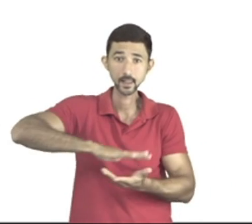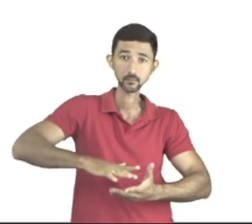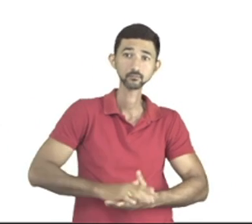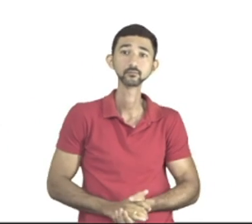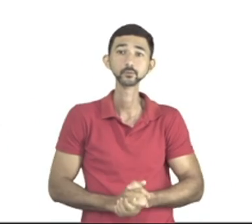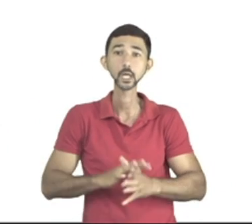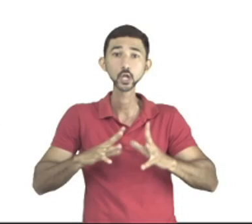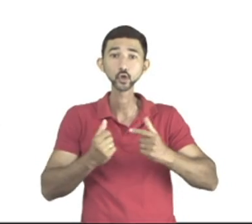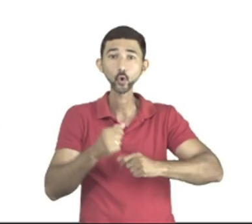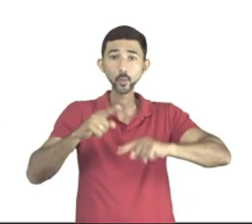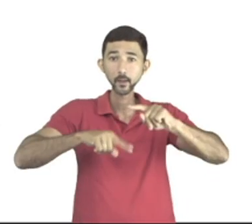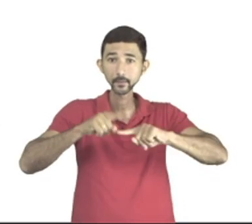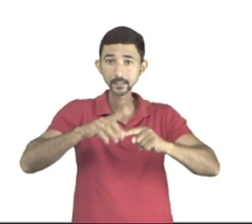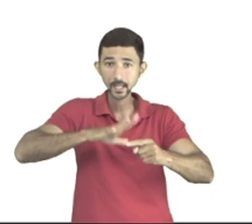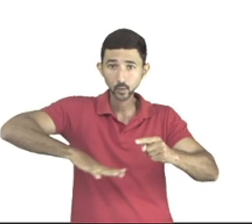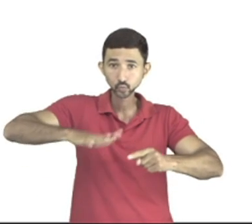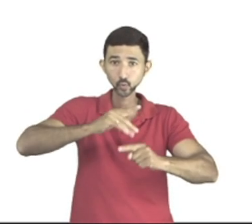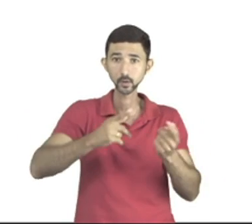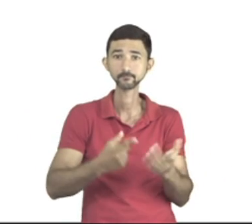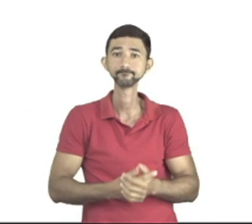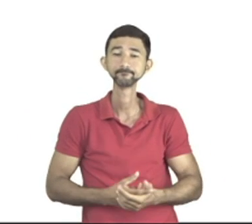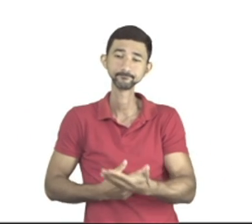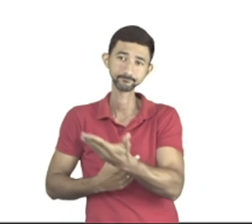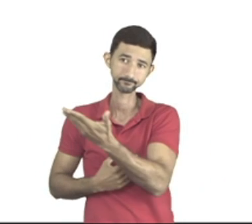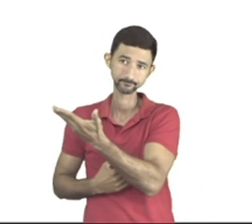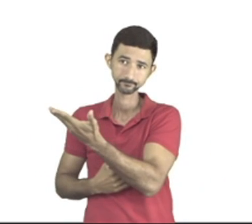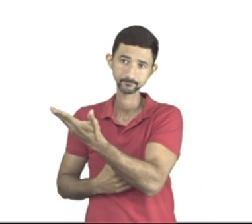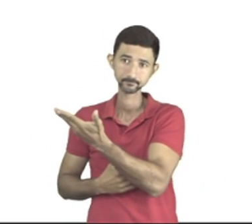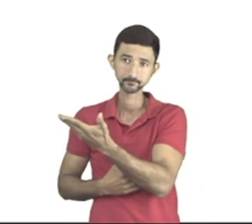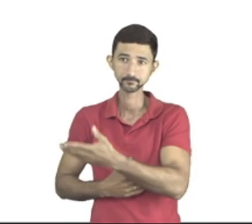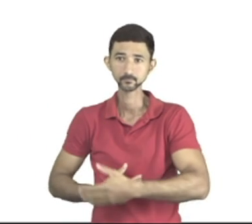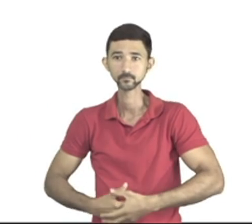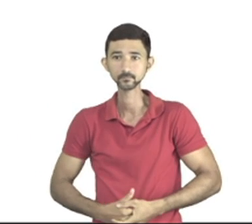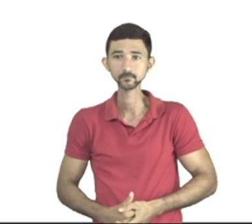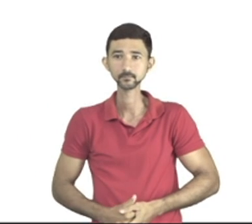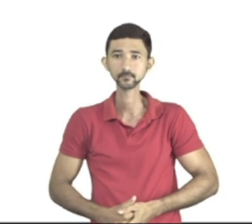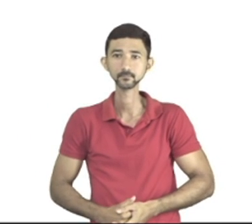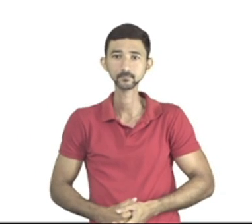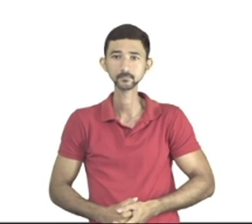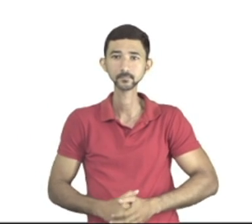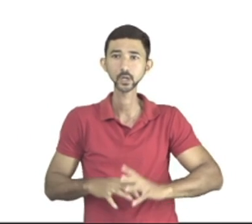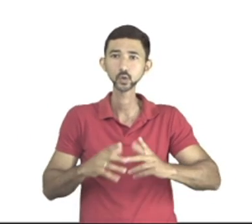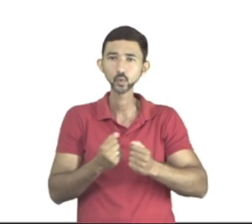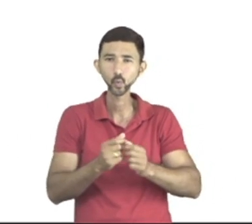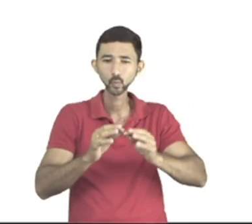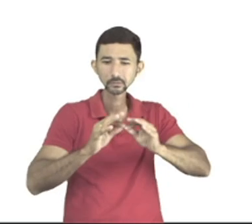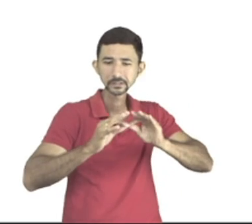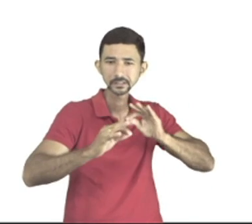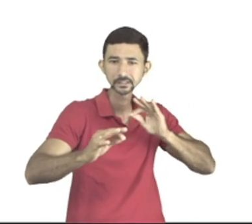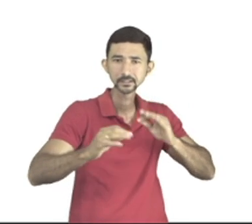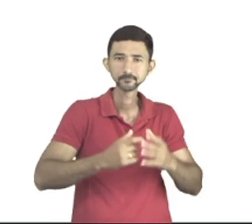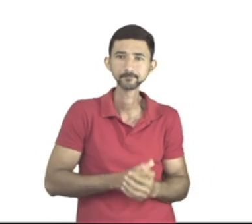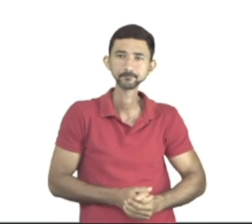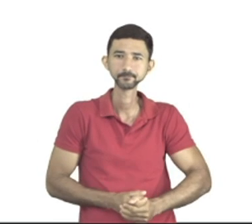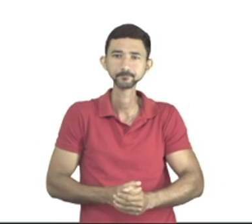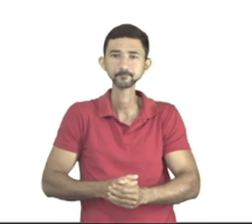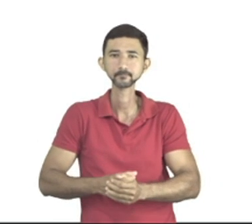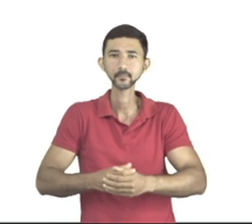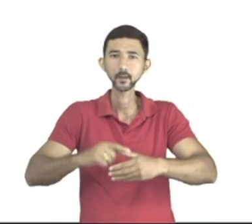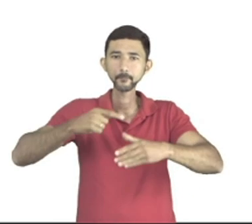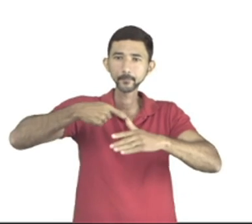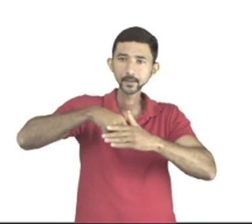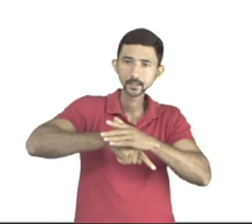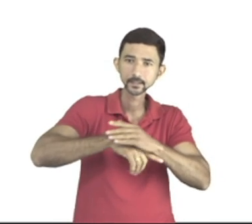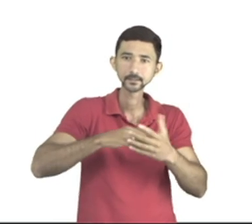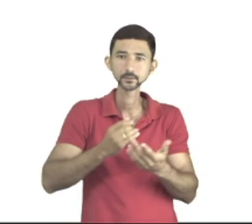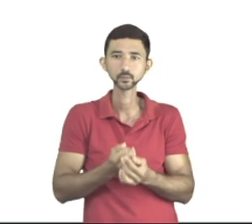generalizado. Toda matéria tem essas propriedades. Toda matéria tem extensão, massa,